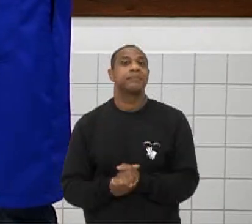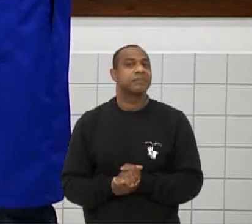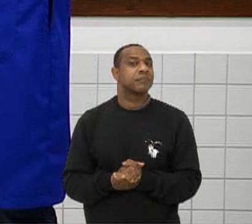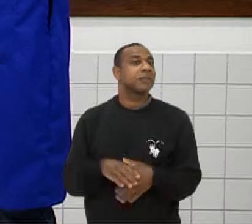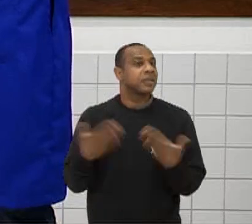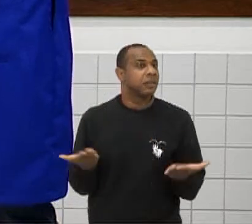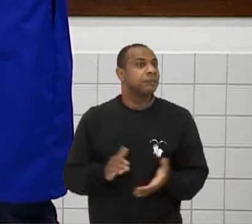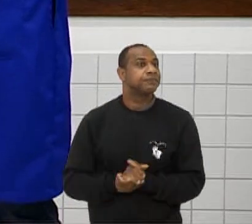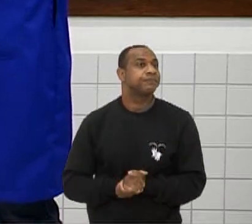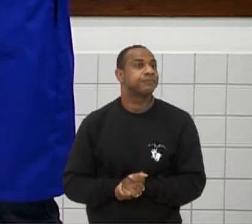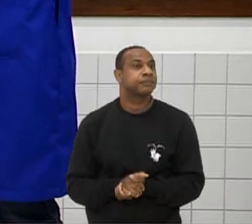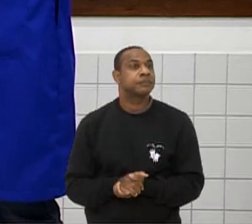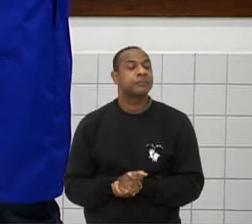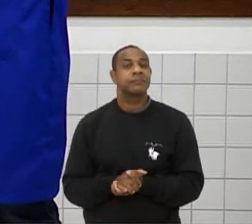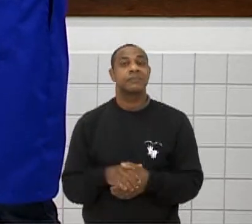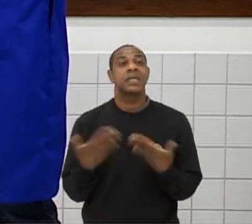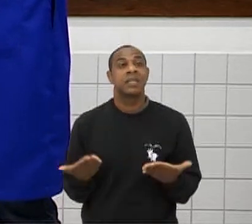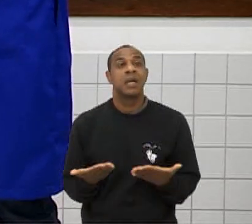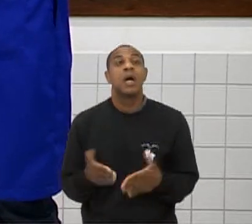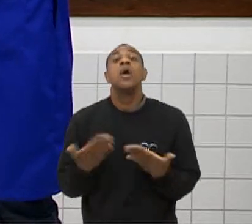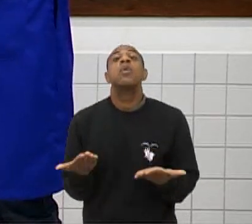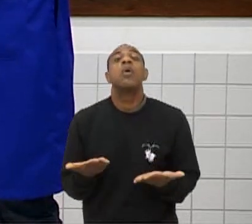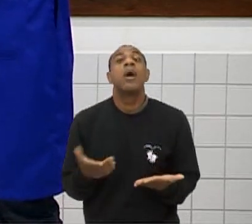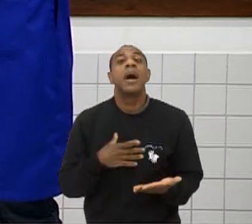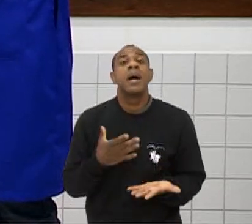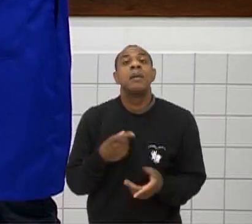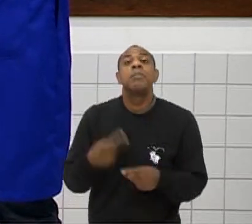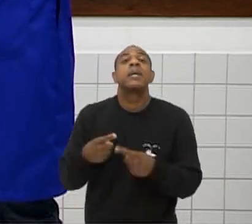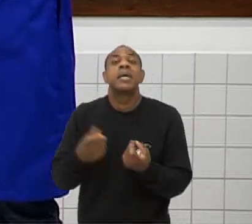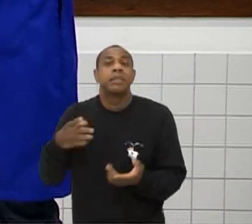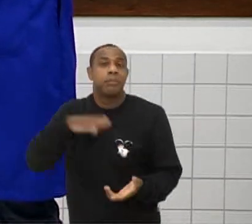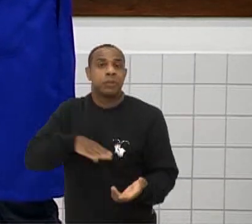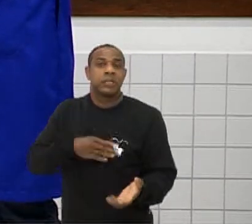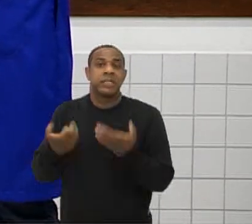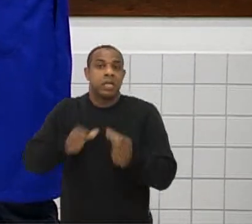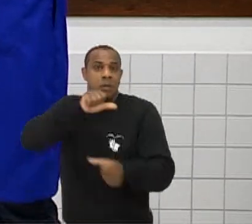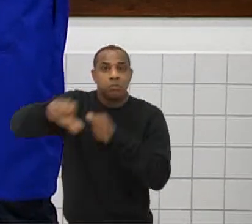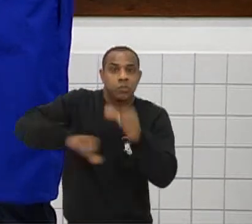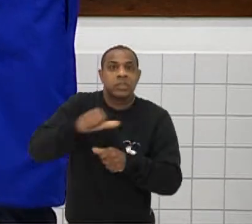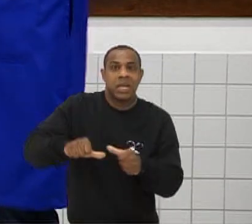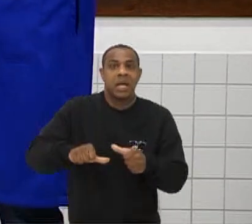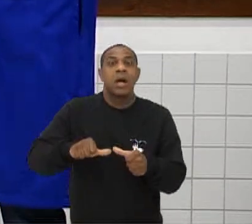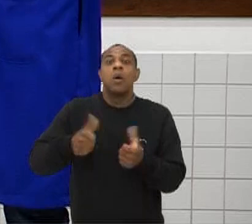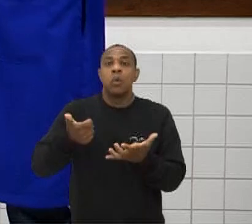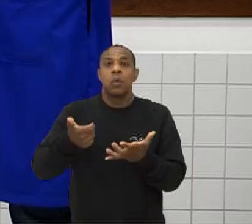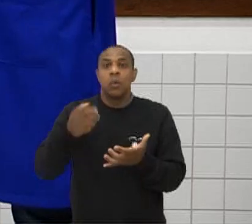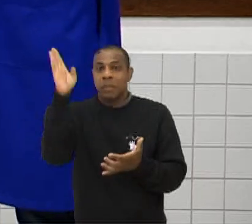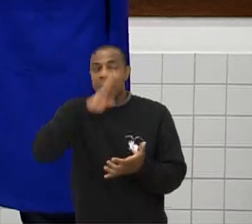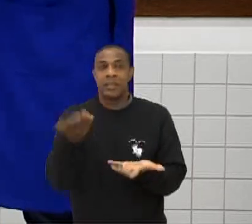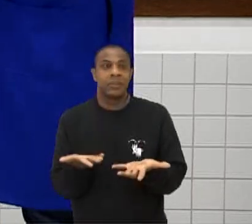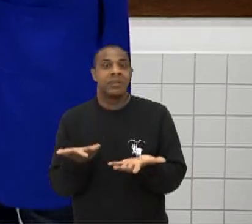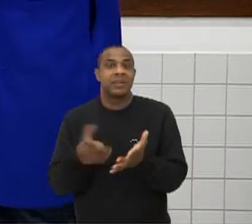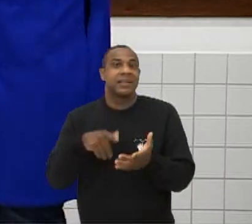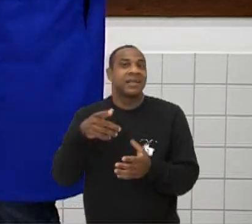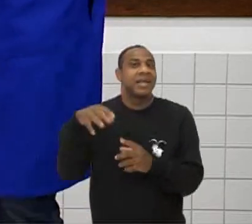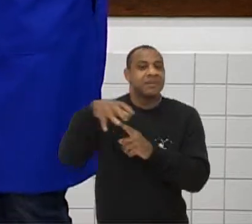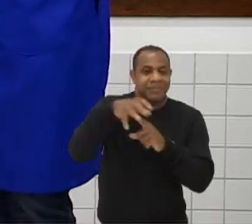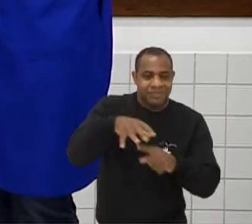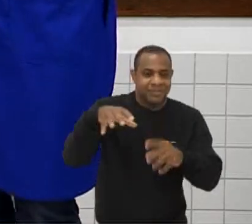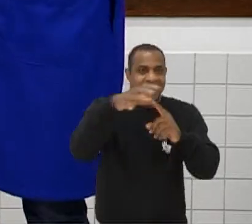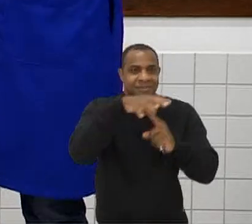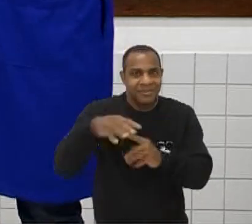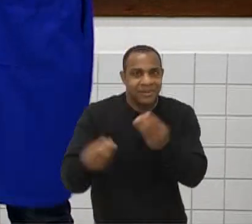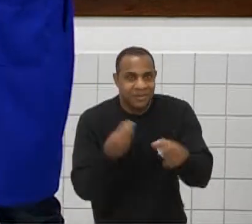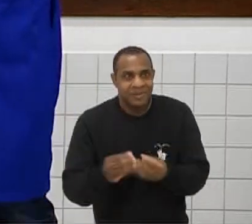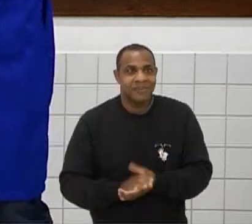o Jonathan Henrique, qual era a intenção de Portugal transformar o Brasil novamente em colônia? Olha o quiz aí para você. Não